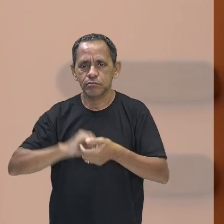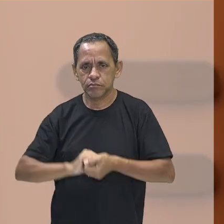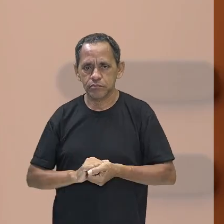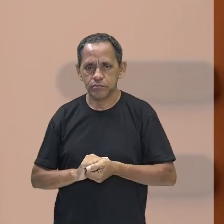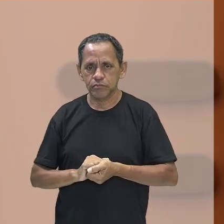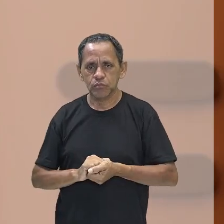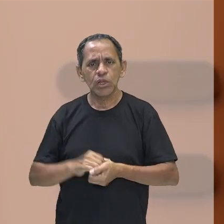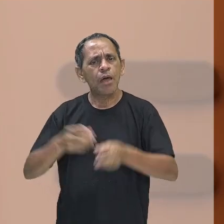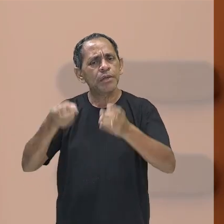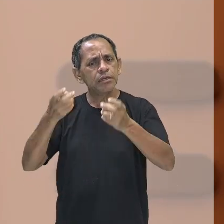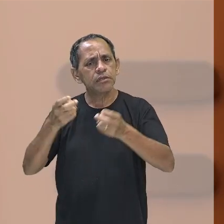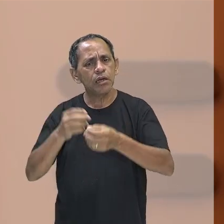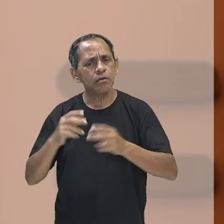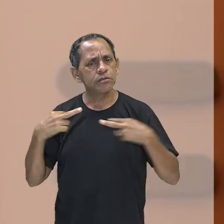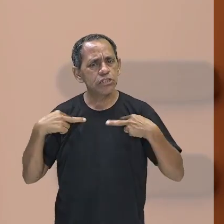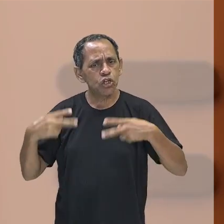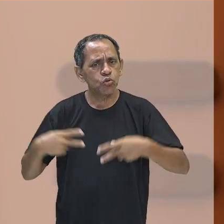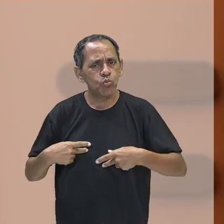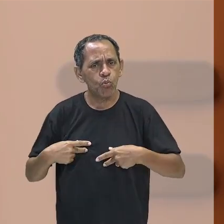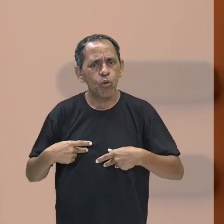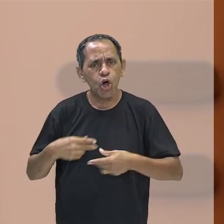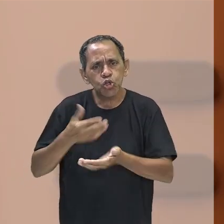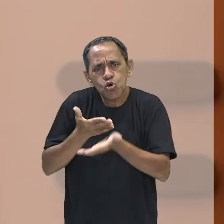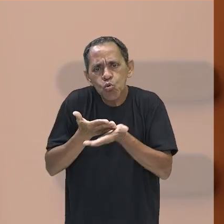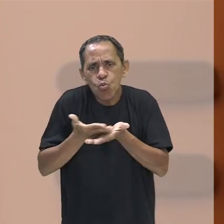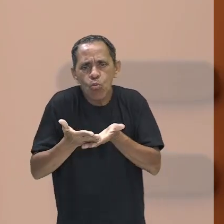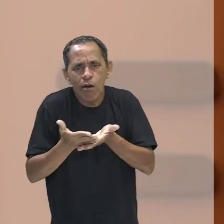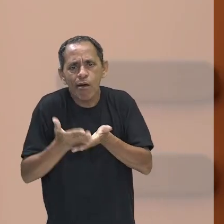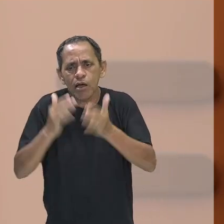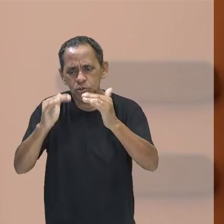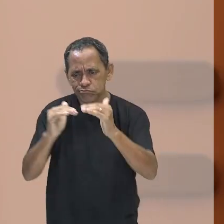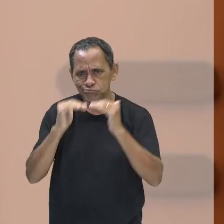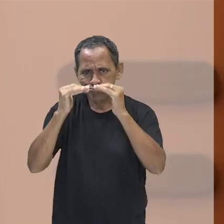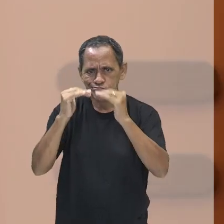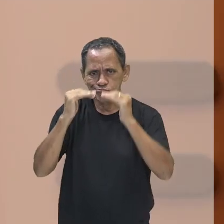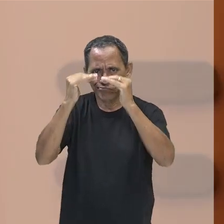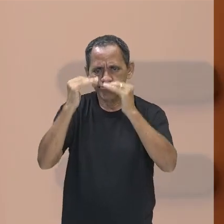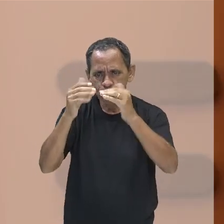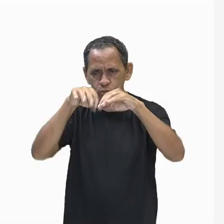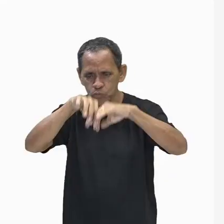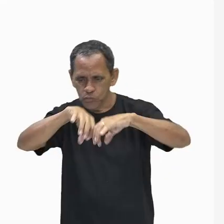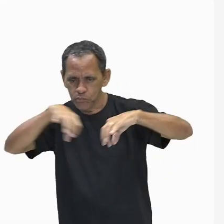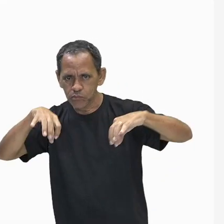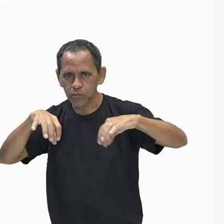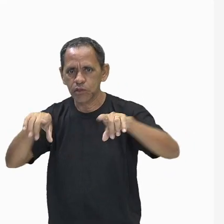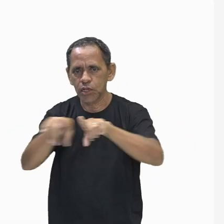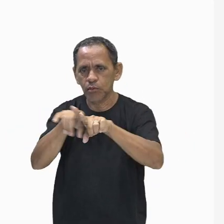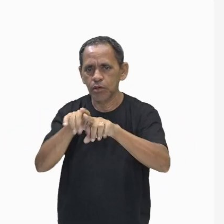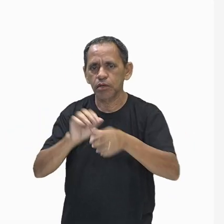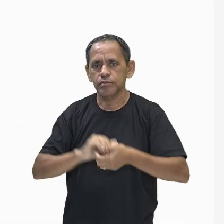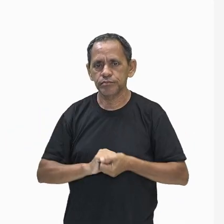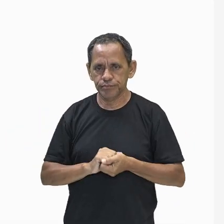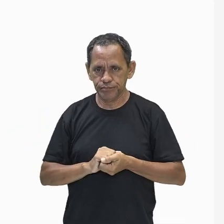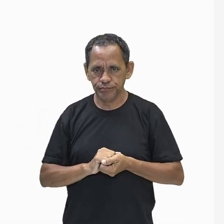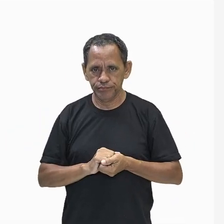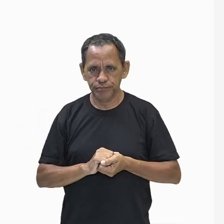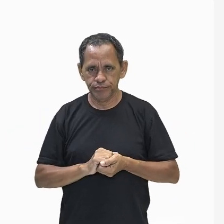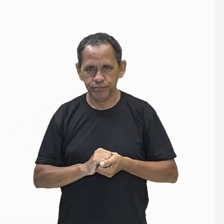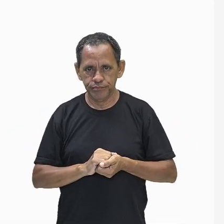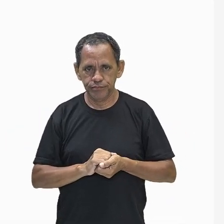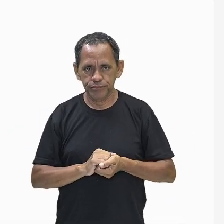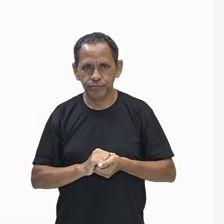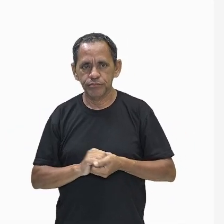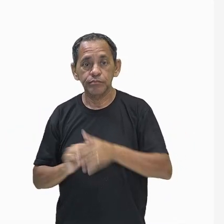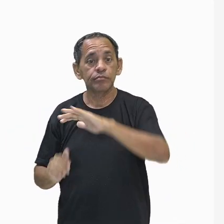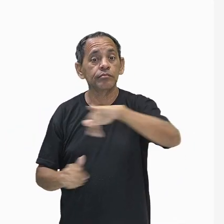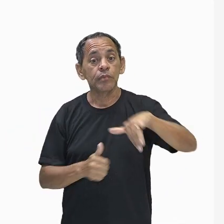humanos começam então a se hierarquizar nos agrupamentos humanos. Vamos ao texto, vamos lá, gente. Nessas primeiras